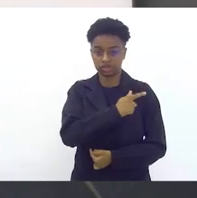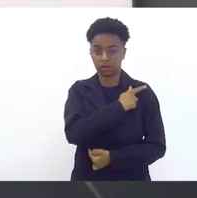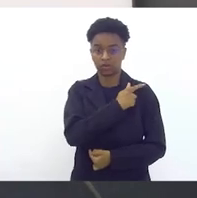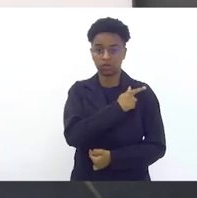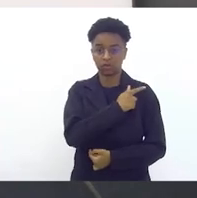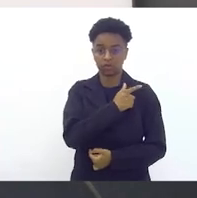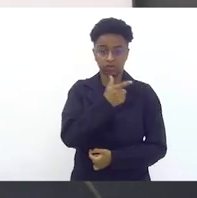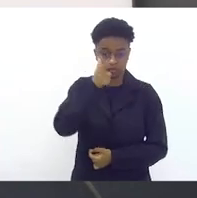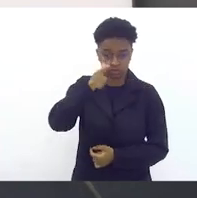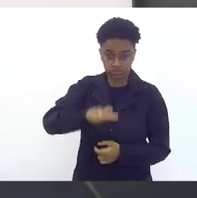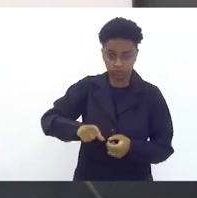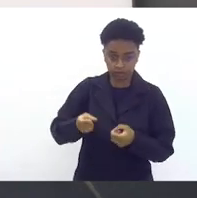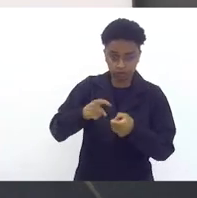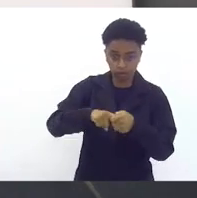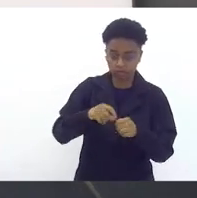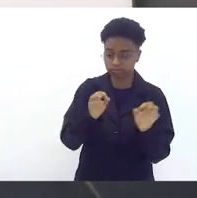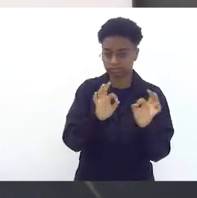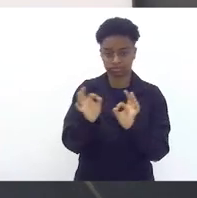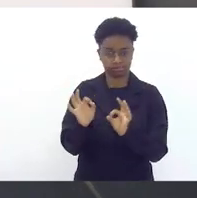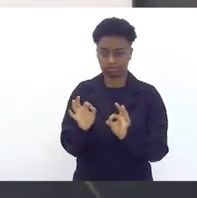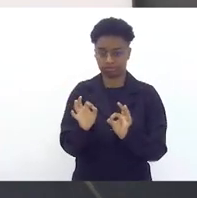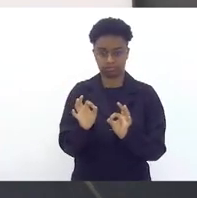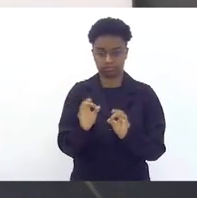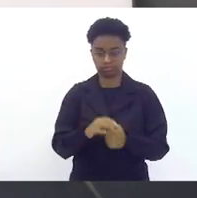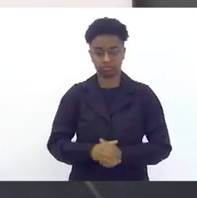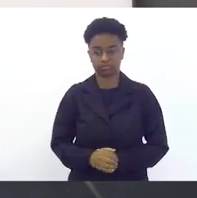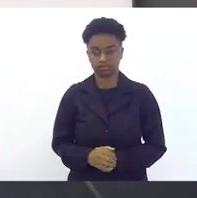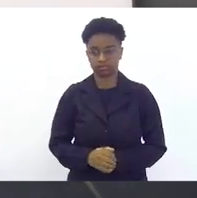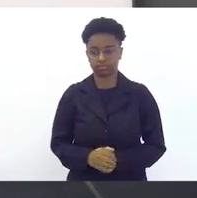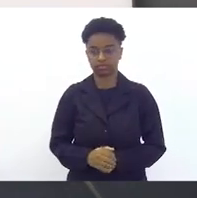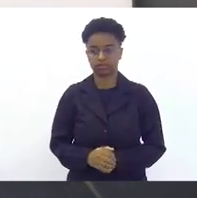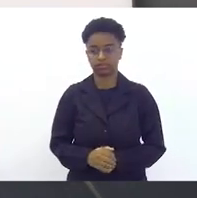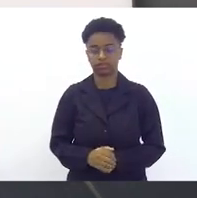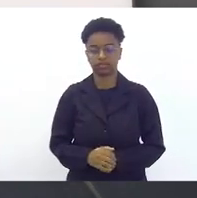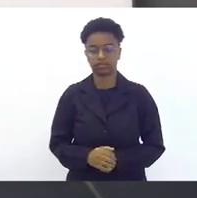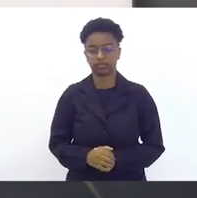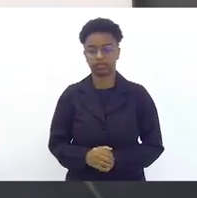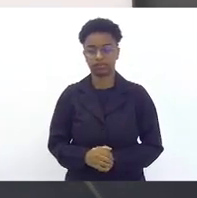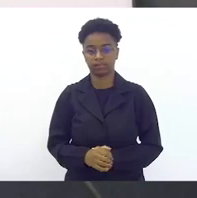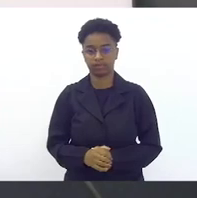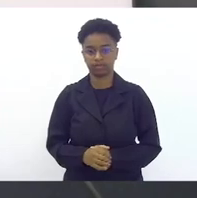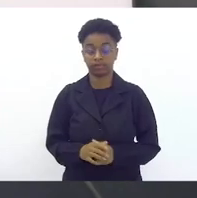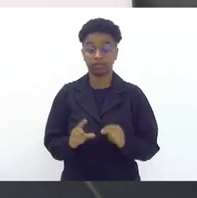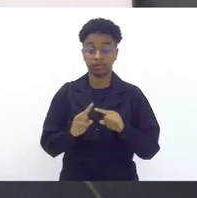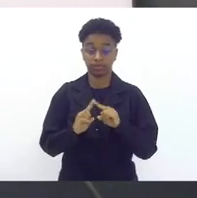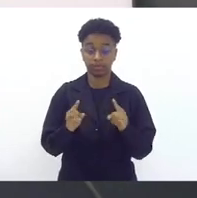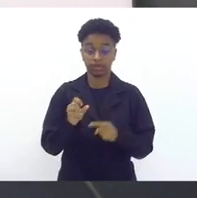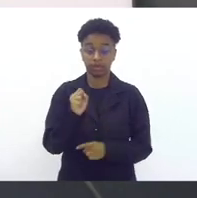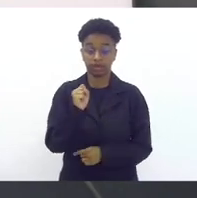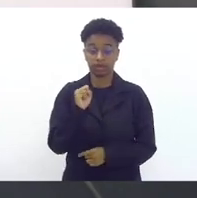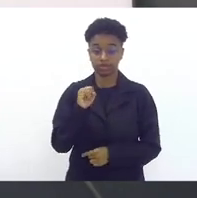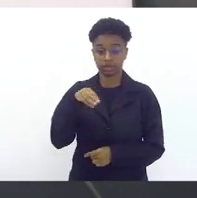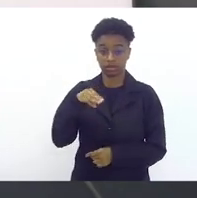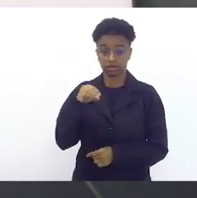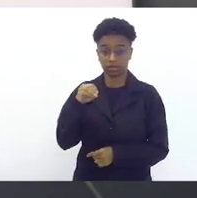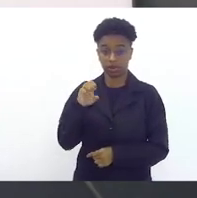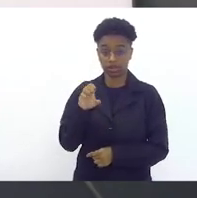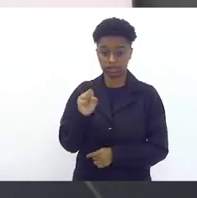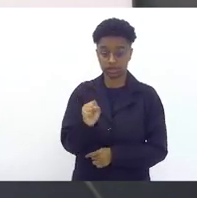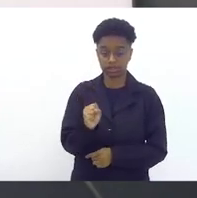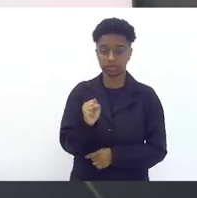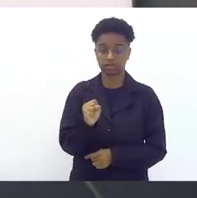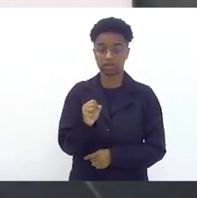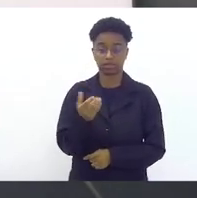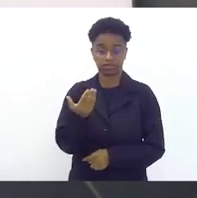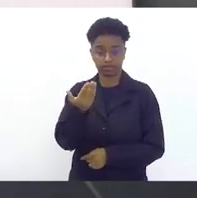reaberta pela atual gestão. Apesar do doutor Simões dizer, nos colocar algum